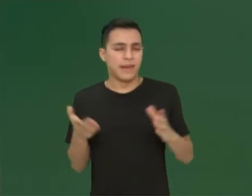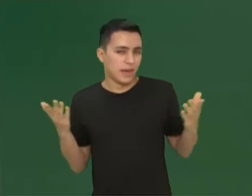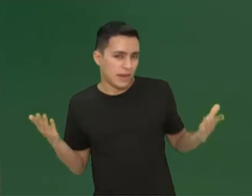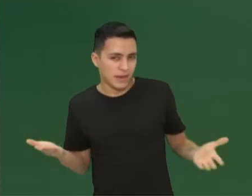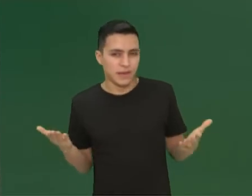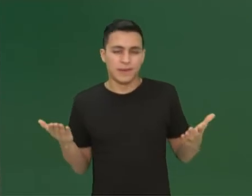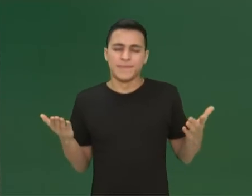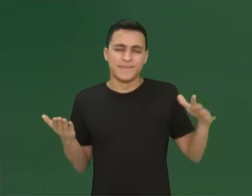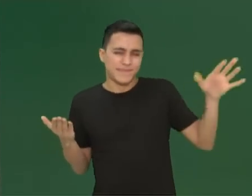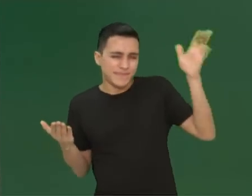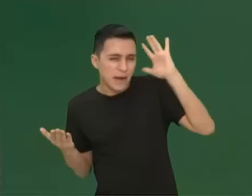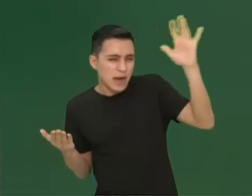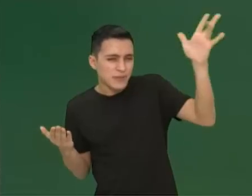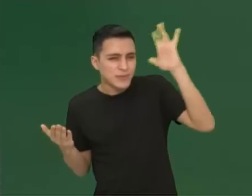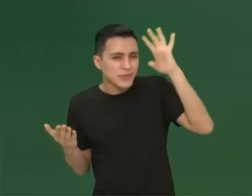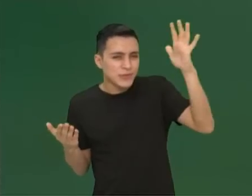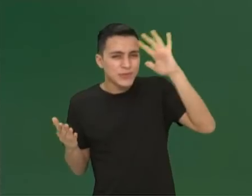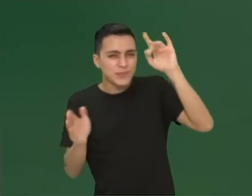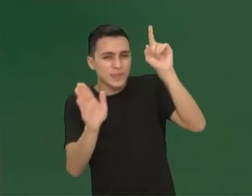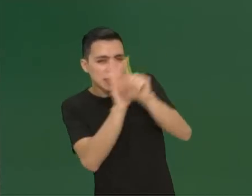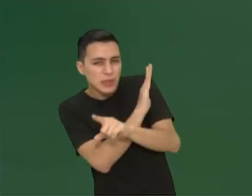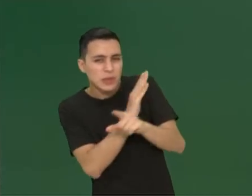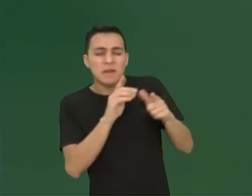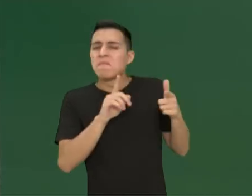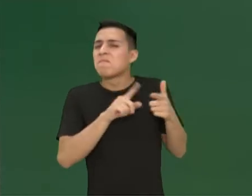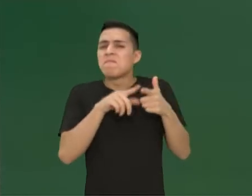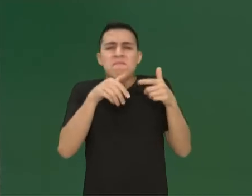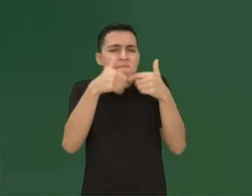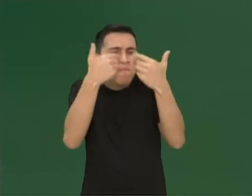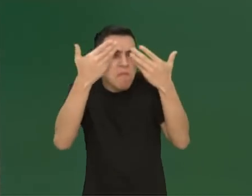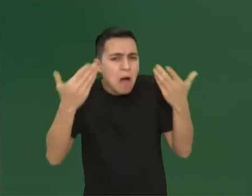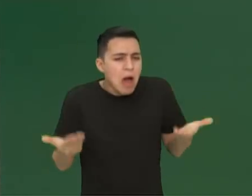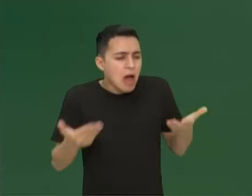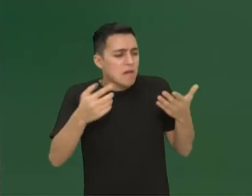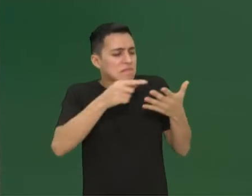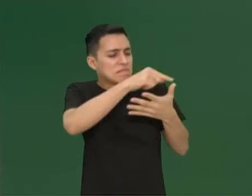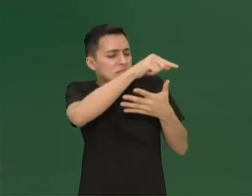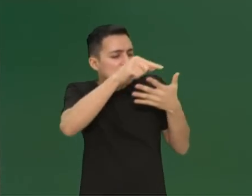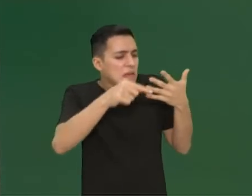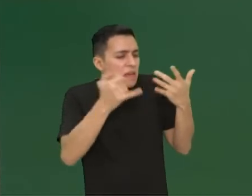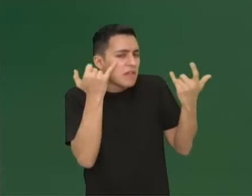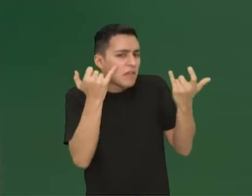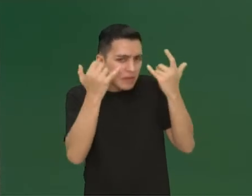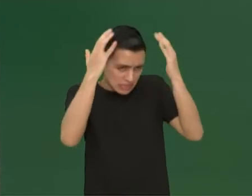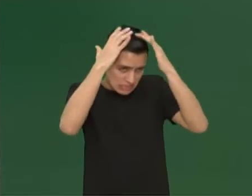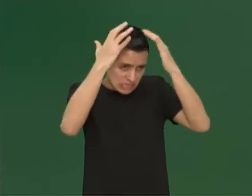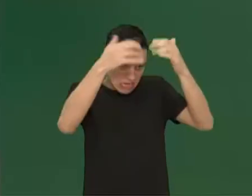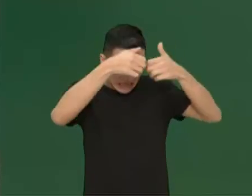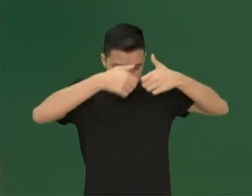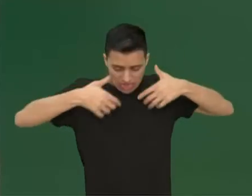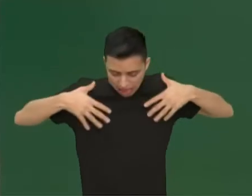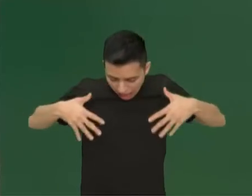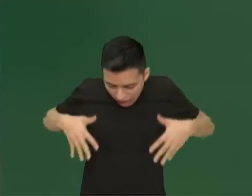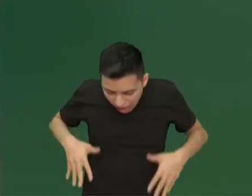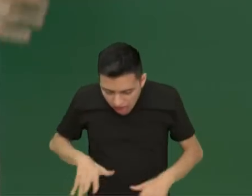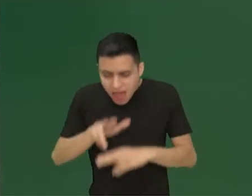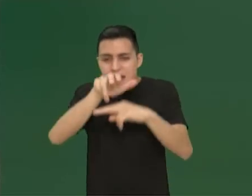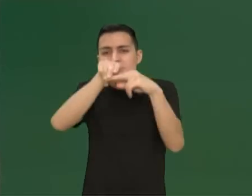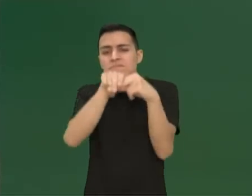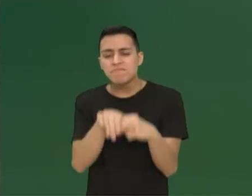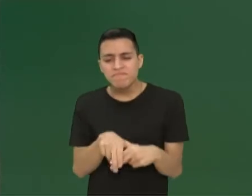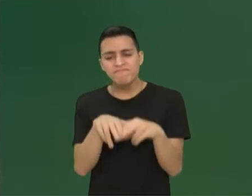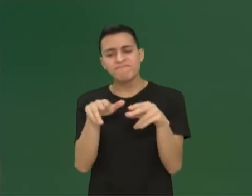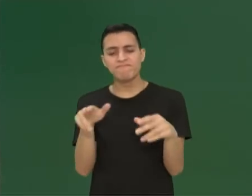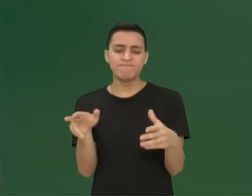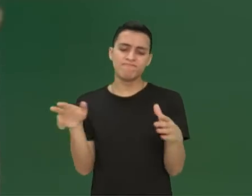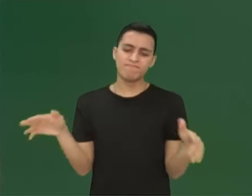Então, imaginou a pergunta, quais informações o sistema nervoso manda para o seu corpo enquanto você está sentado ali na